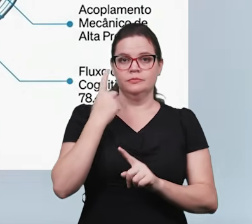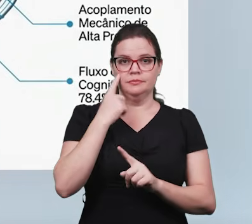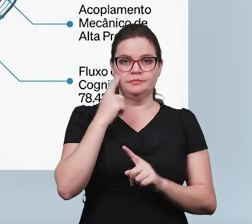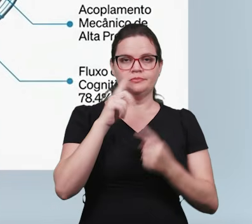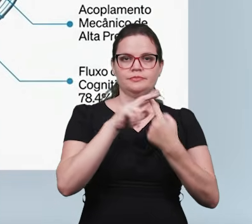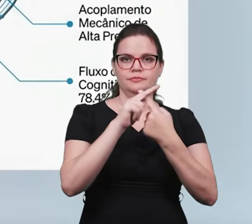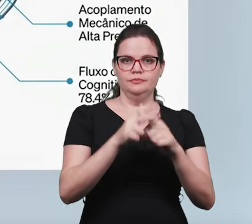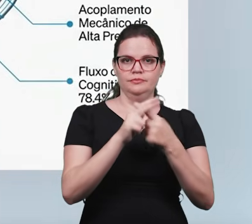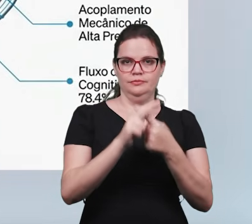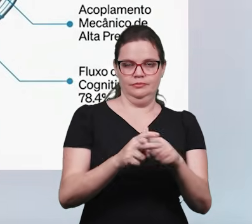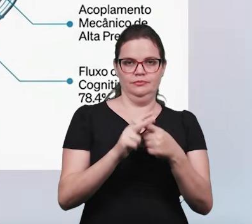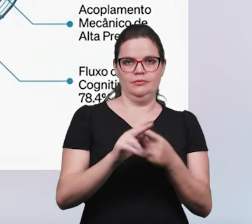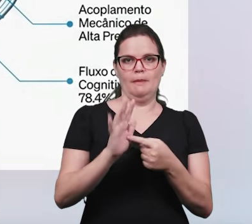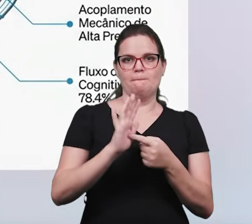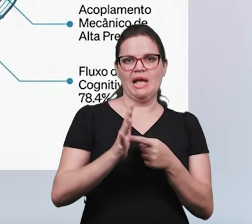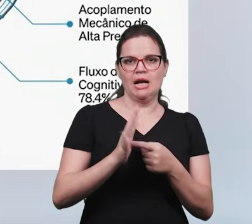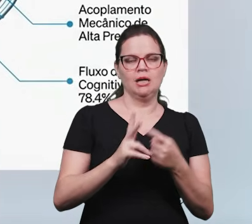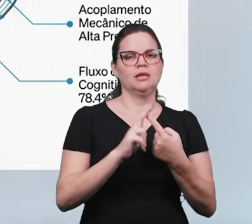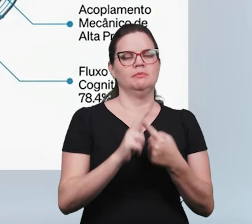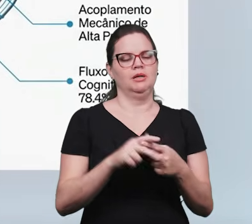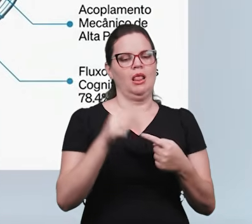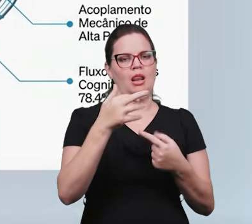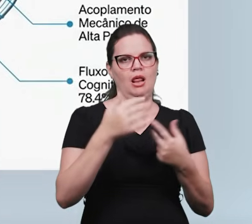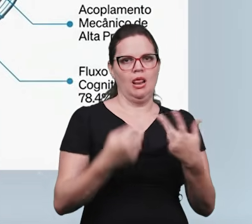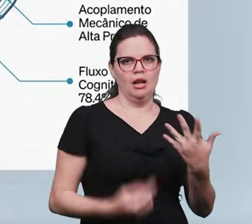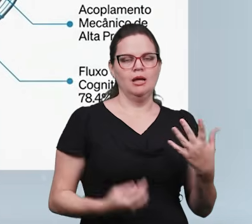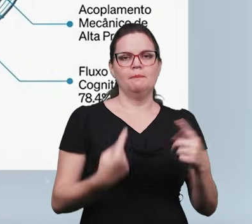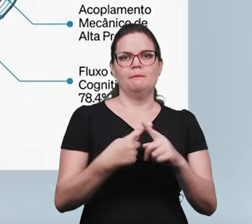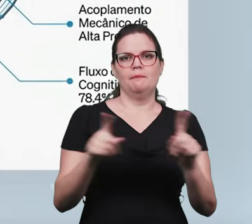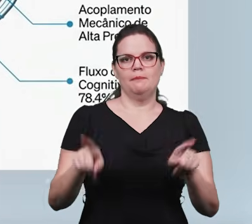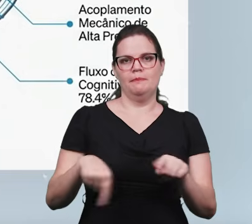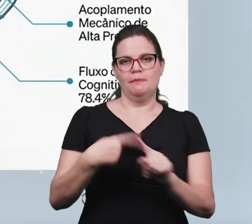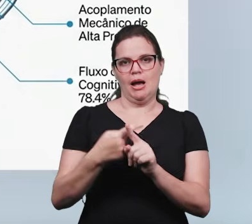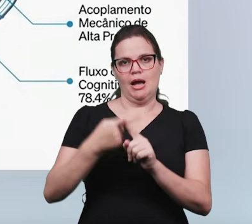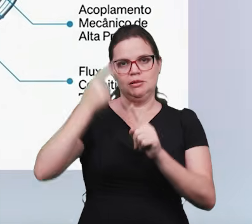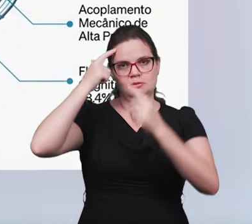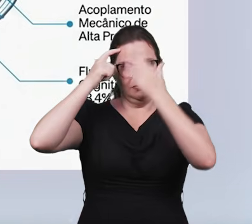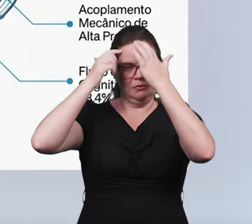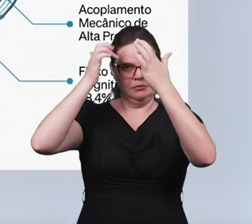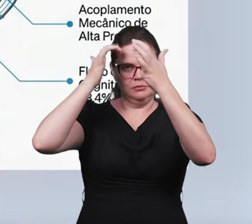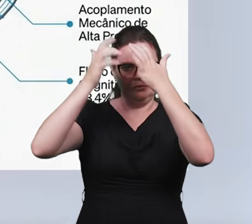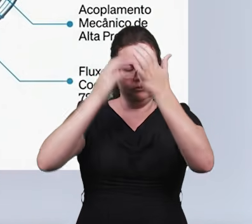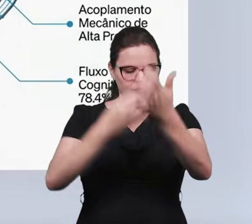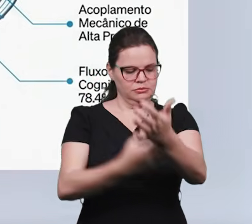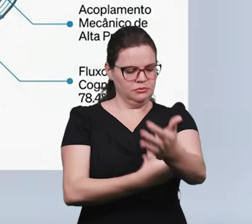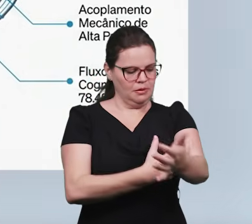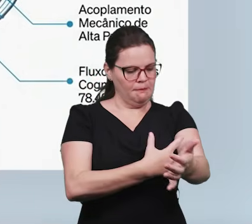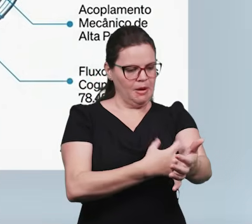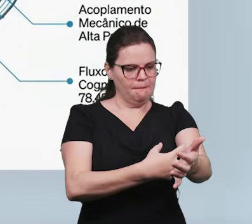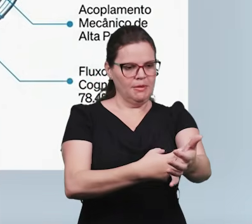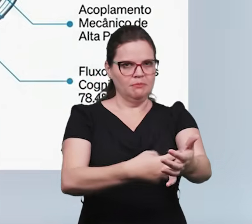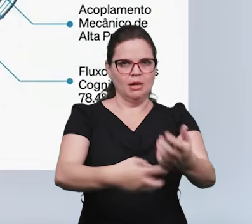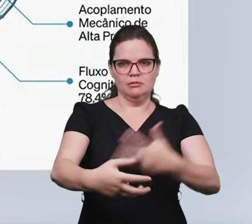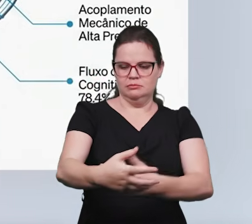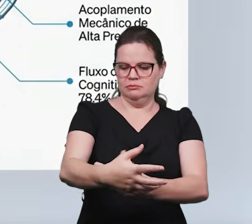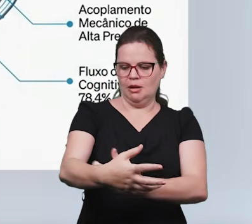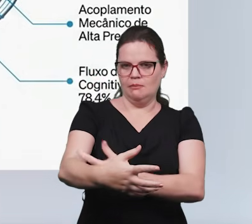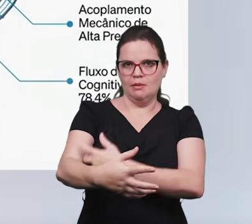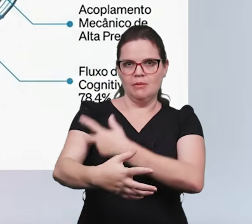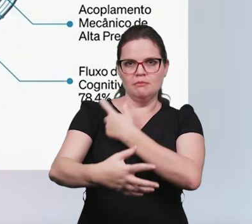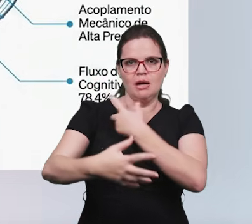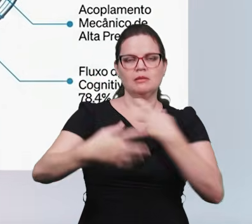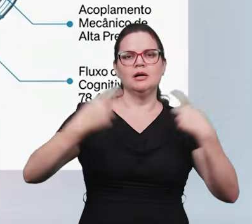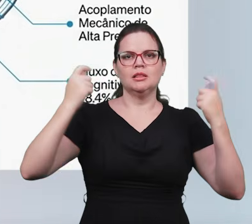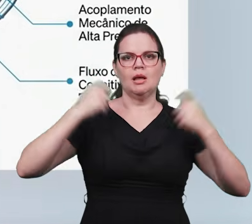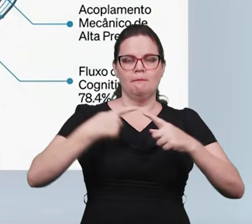mecânica, que deu um avanço, mas principalmente essa parte cognitiva, onde eu consigo captar sinais. Uma pessoa que não tem o braço, por exemplo, eu consigo